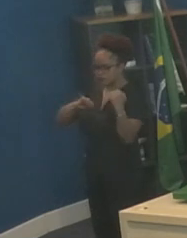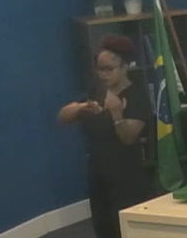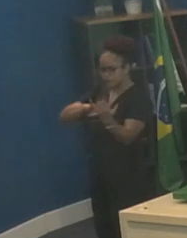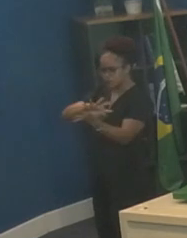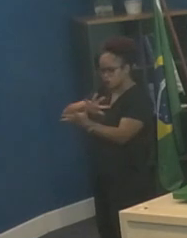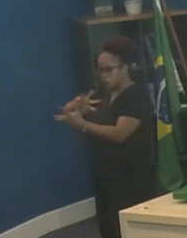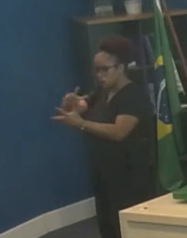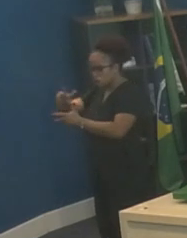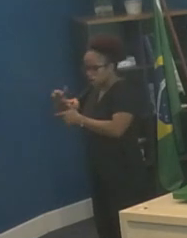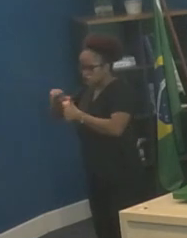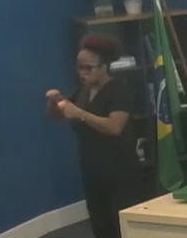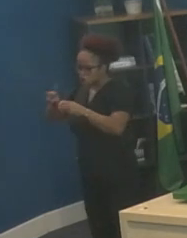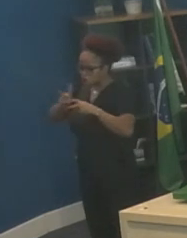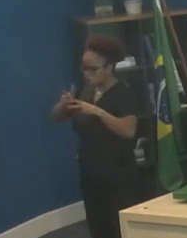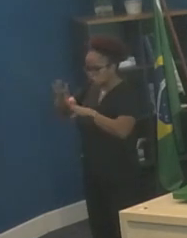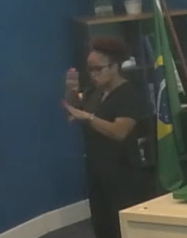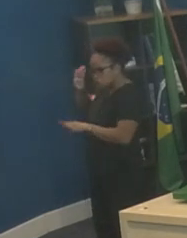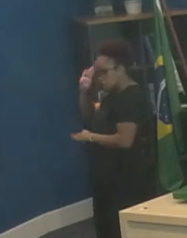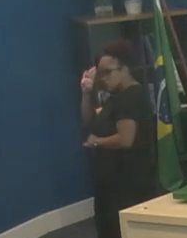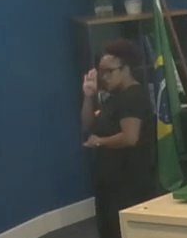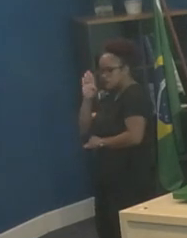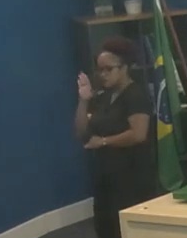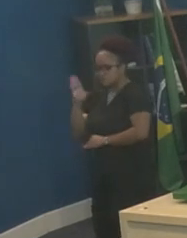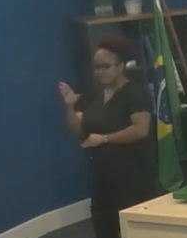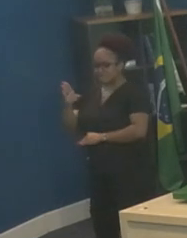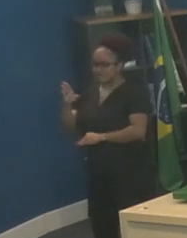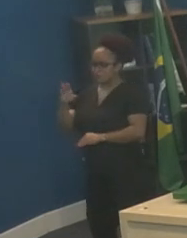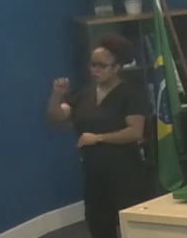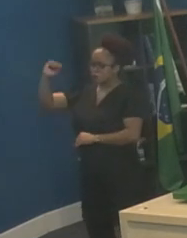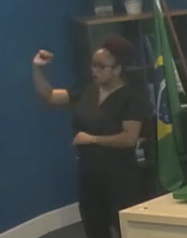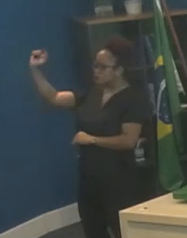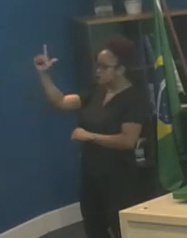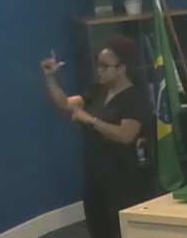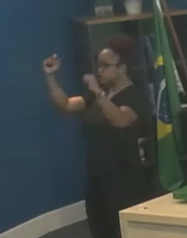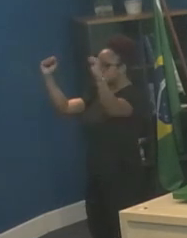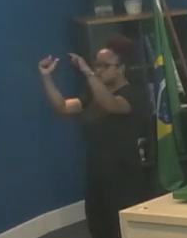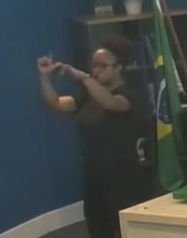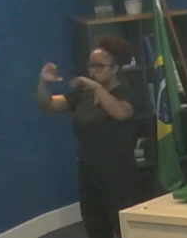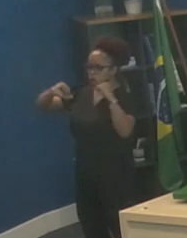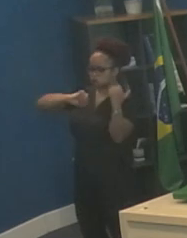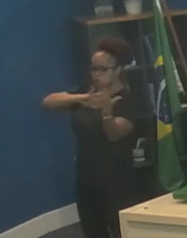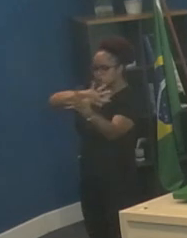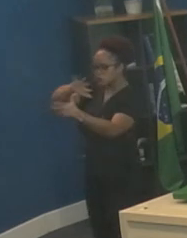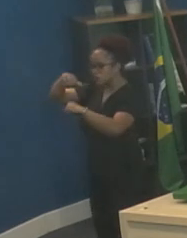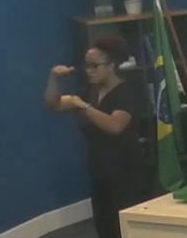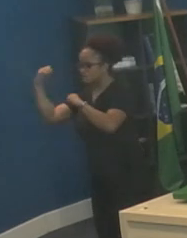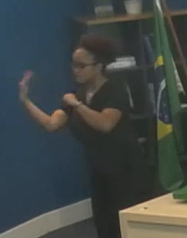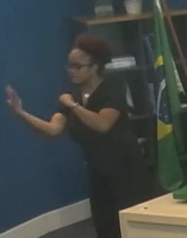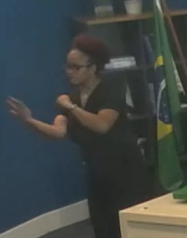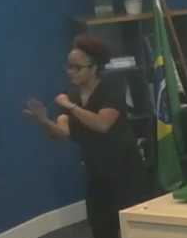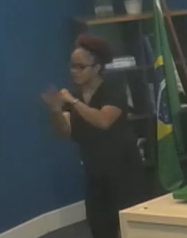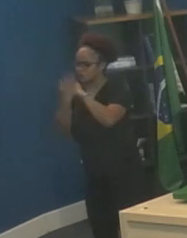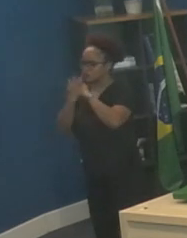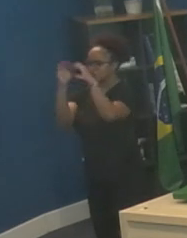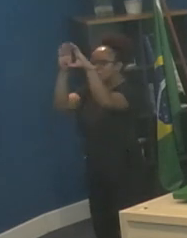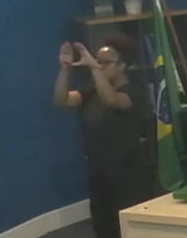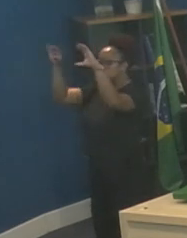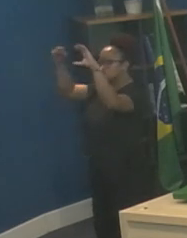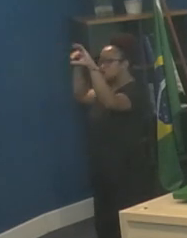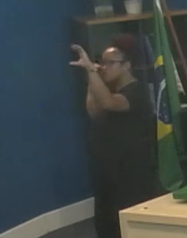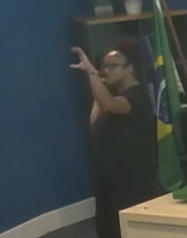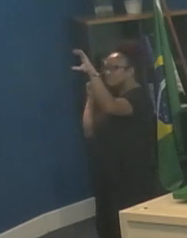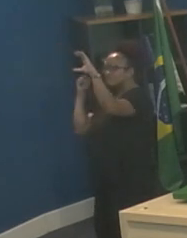Deitado eternamente em berço esplêndido, ao som do mar e à luz do